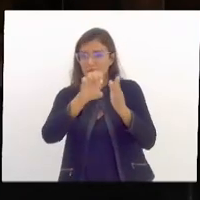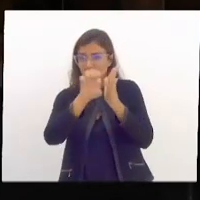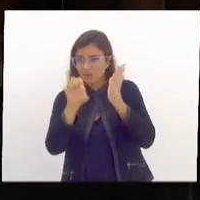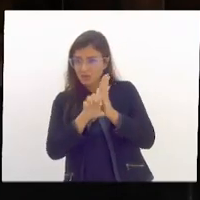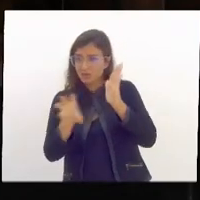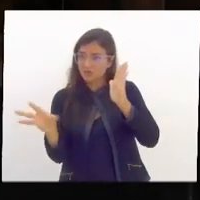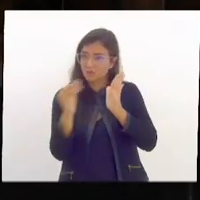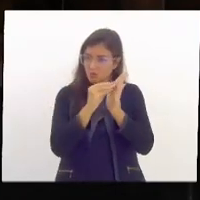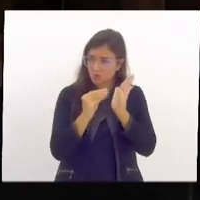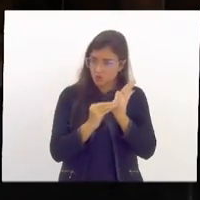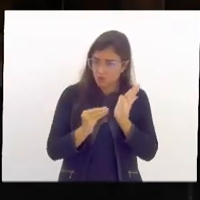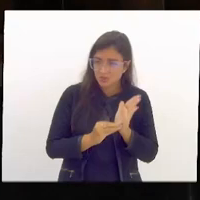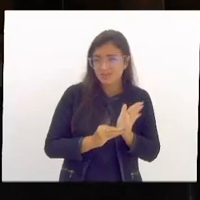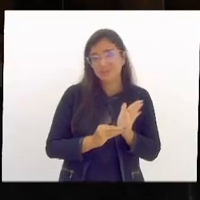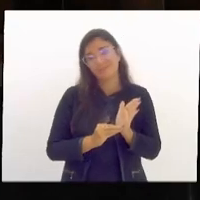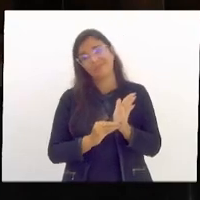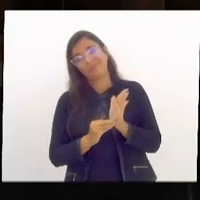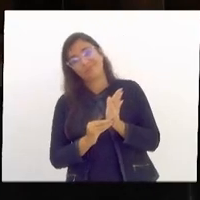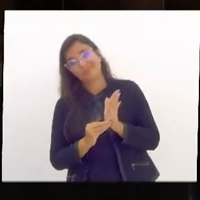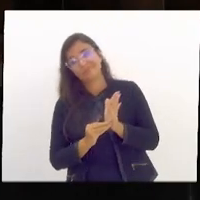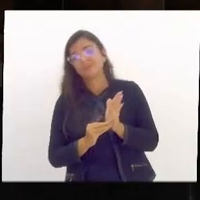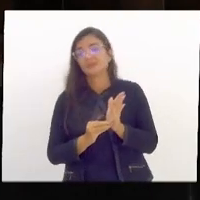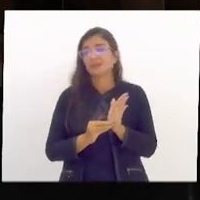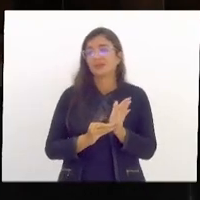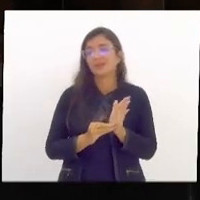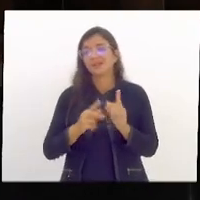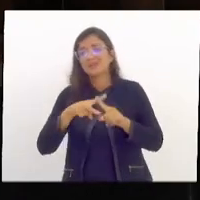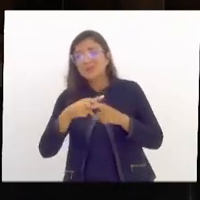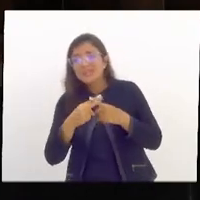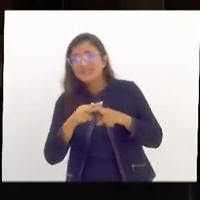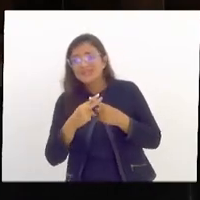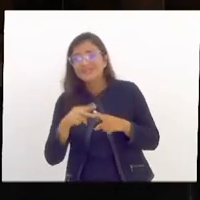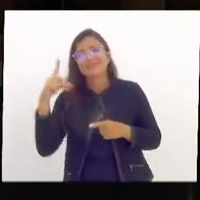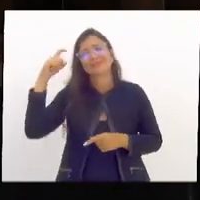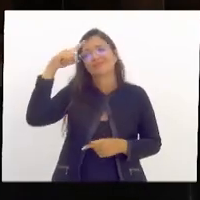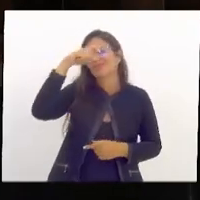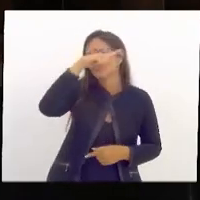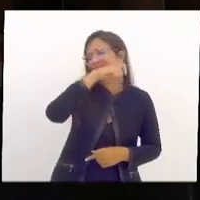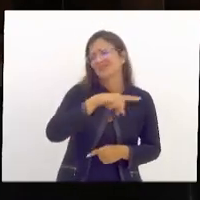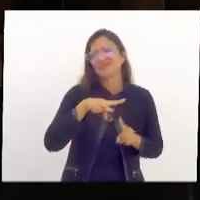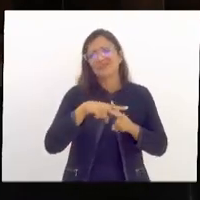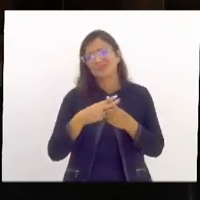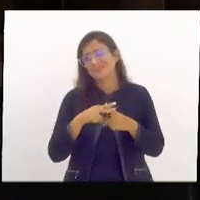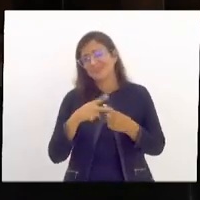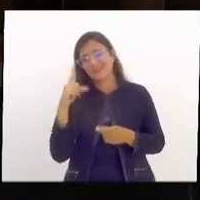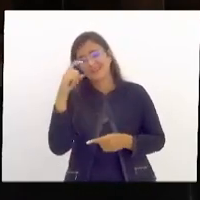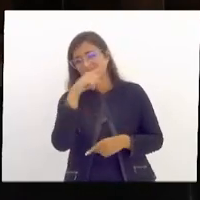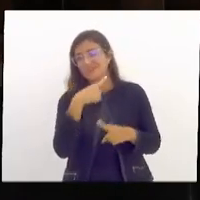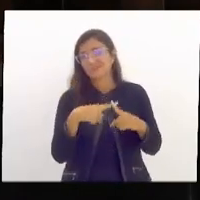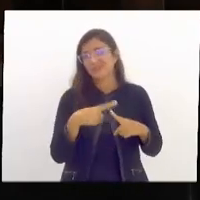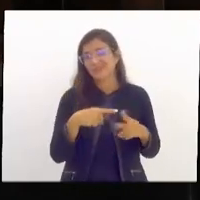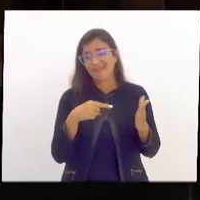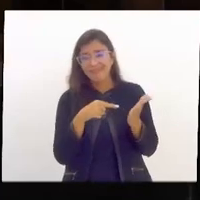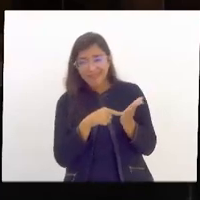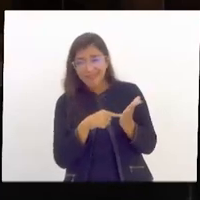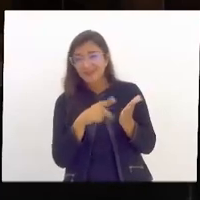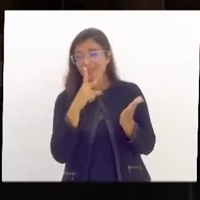mas entendemos que dificilmente ele poderá ser melhorado, já que ele pressupõe